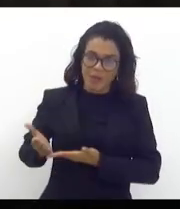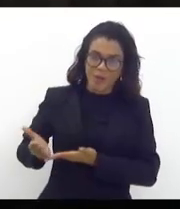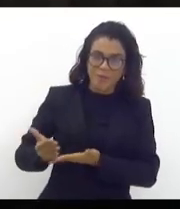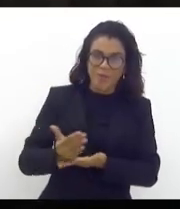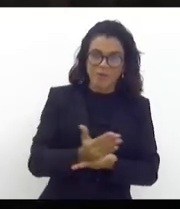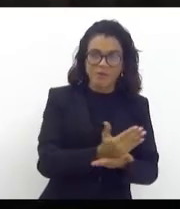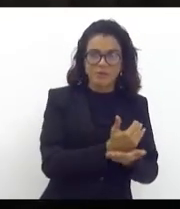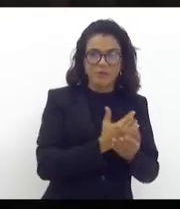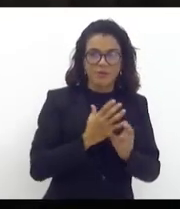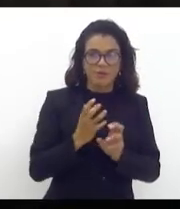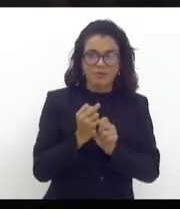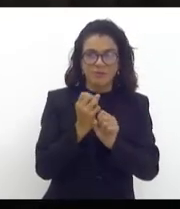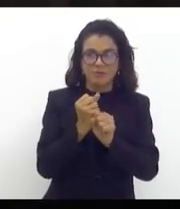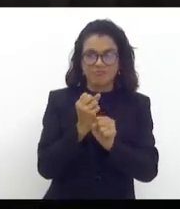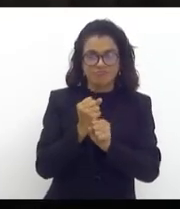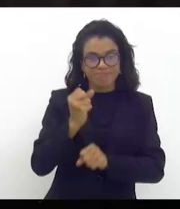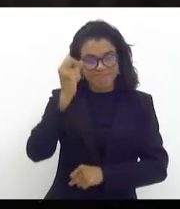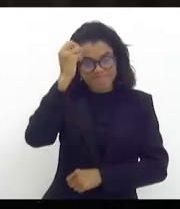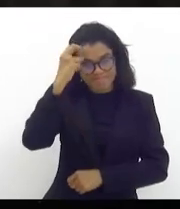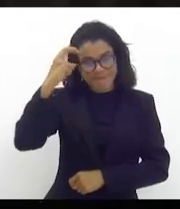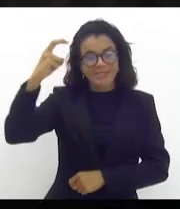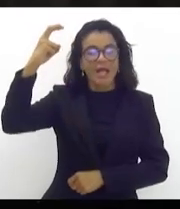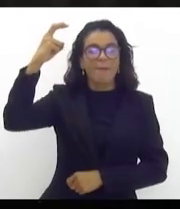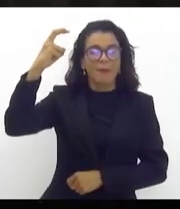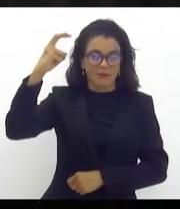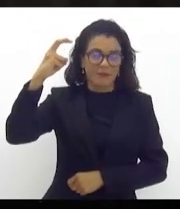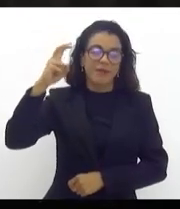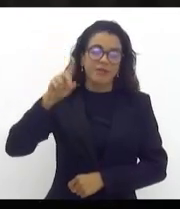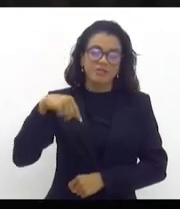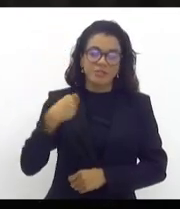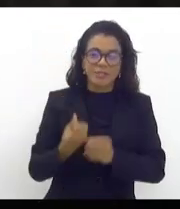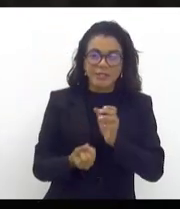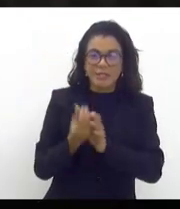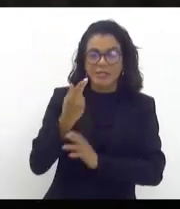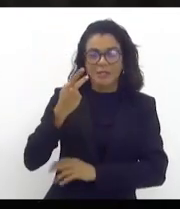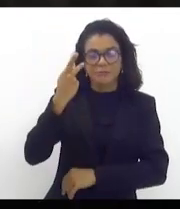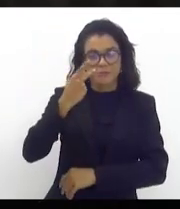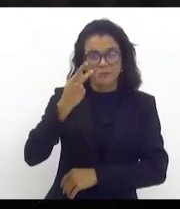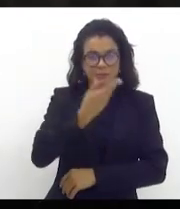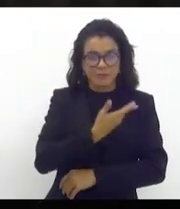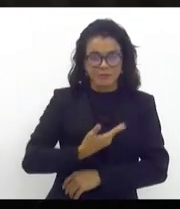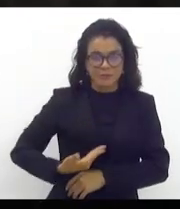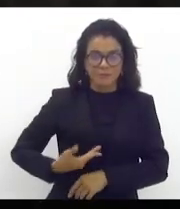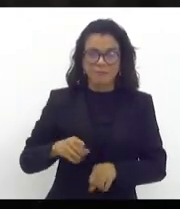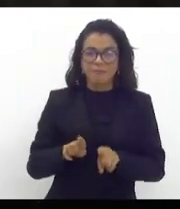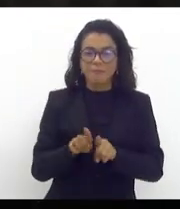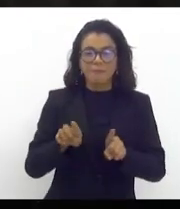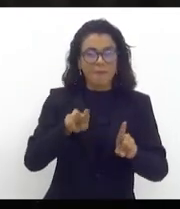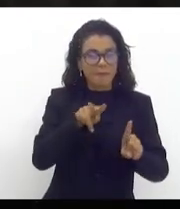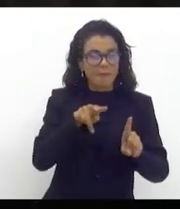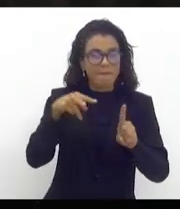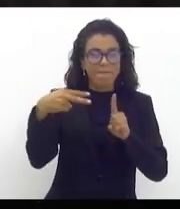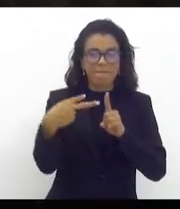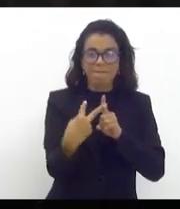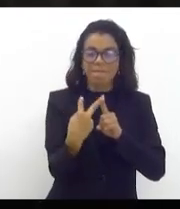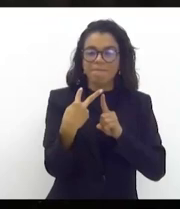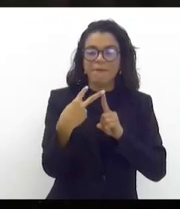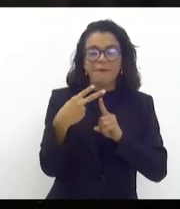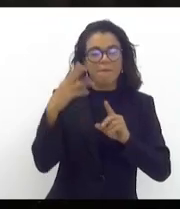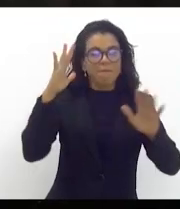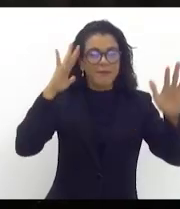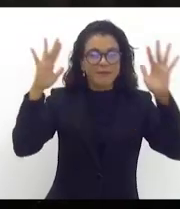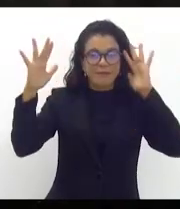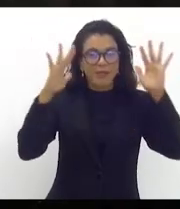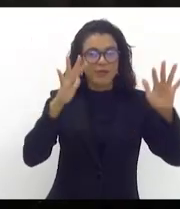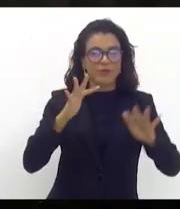é com a produção de saberes que a gente orienta e norteia a política pública, mas seja do ponto de vista de gerar futuro